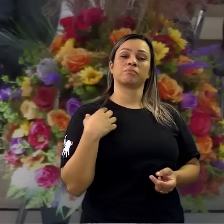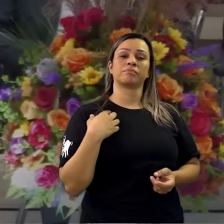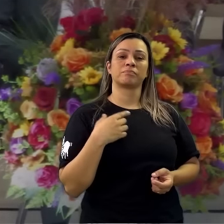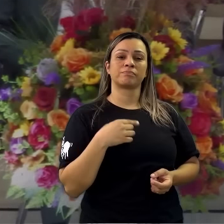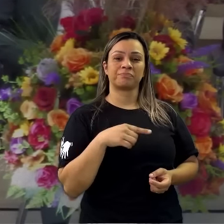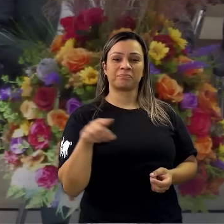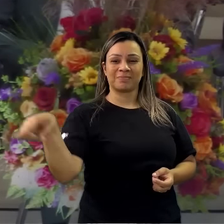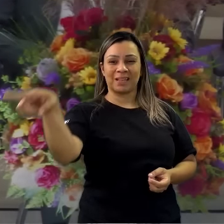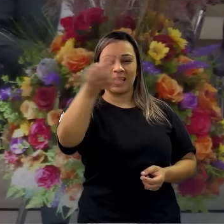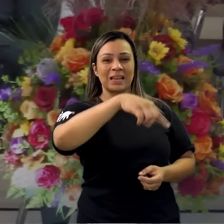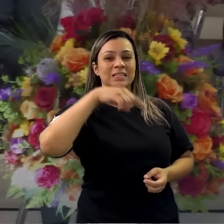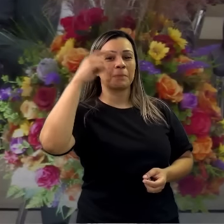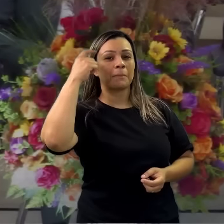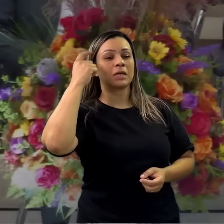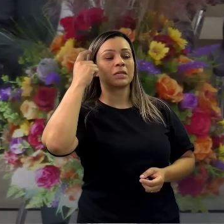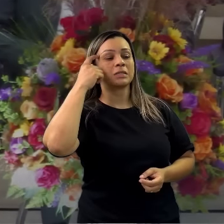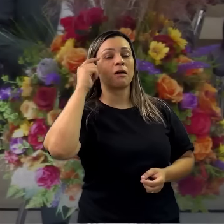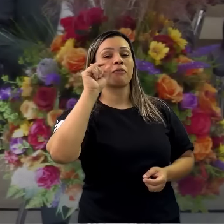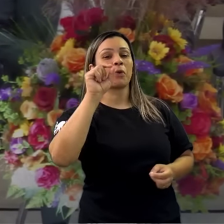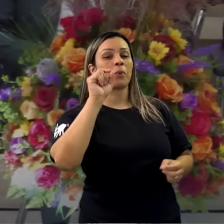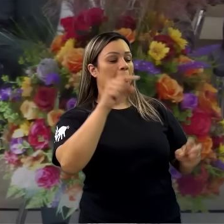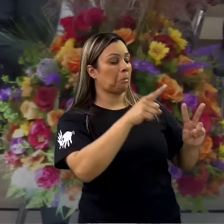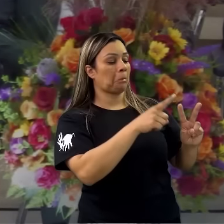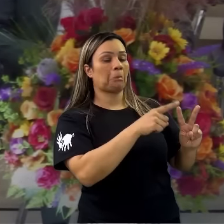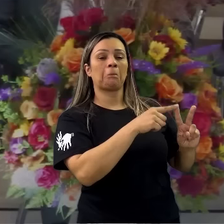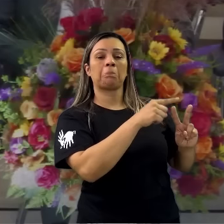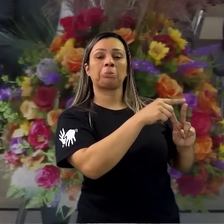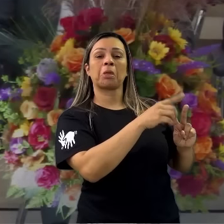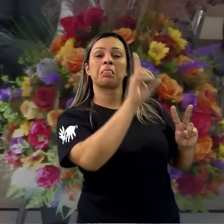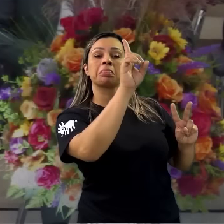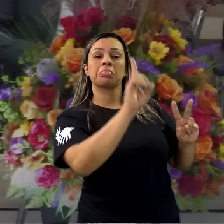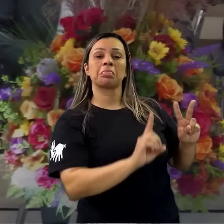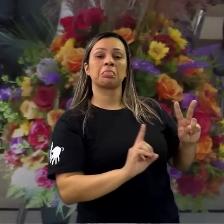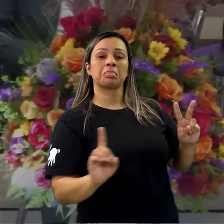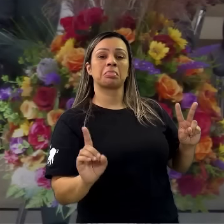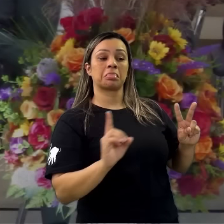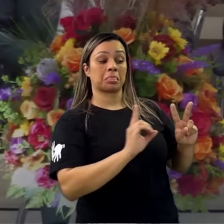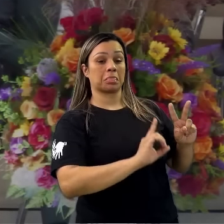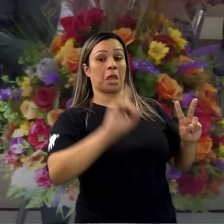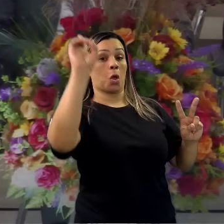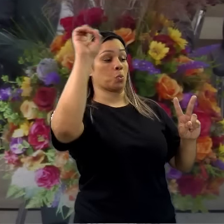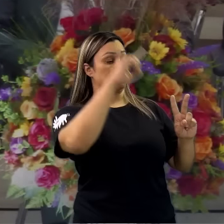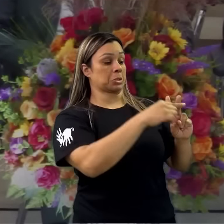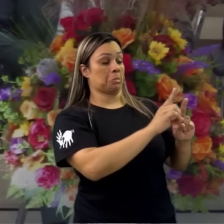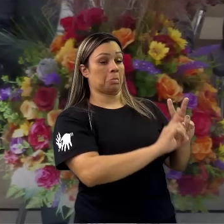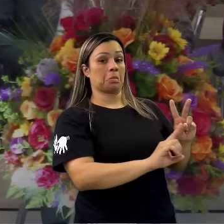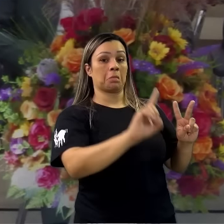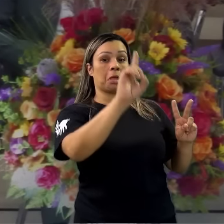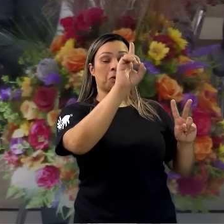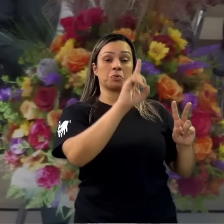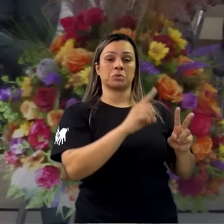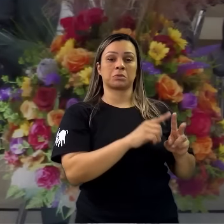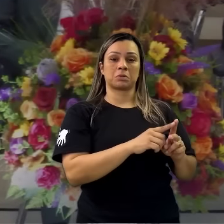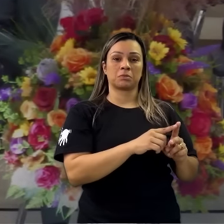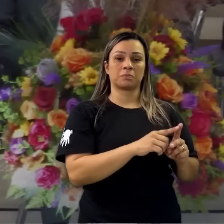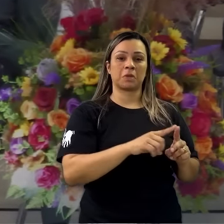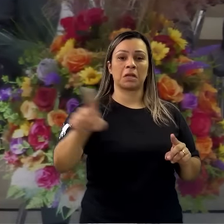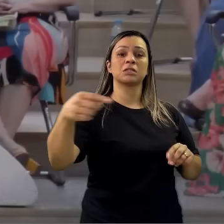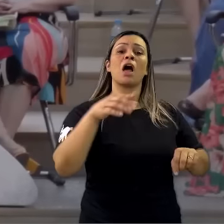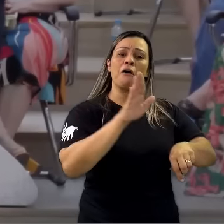a Deus Paulo Júpiter Barnabé era Mercúrio e já quiseram fazer um altar para ser classificar eles Paulo e Barnabé pulou para o meio da multidão se não faça isso